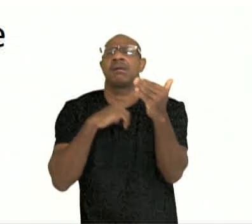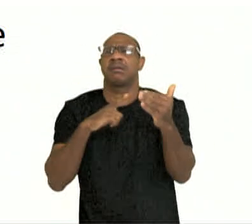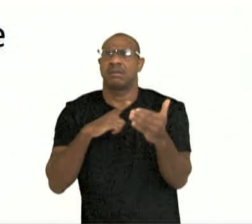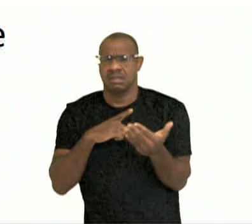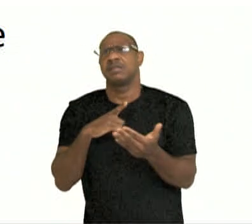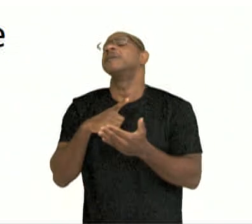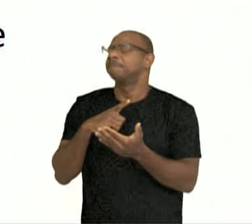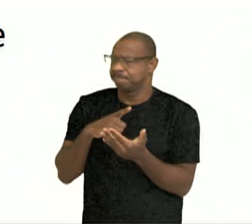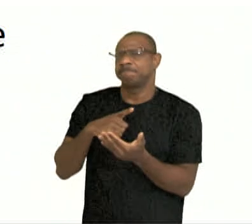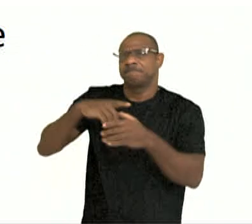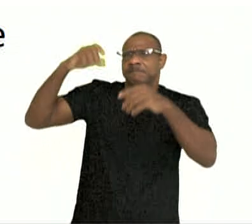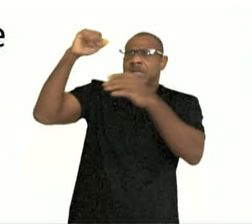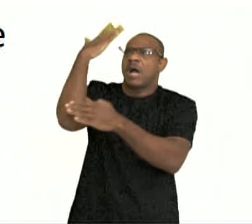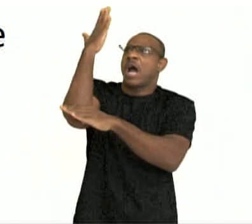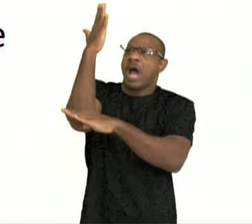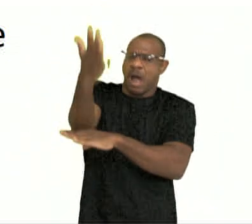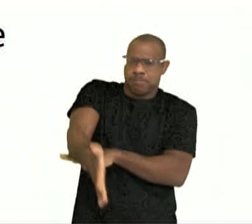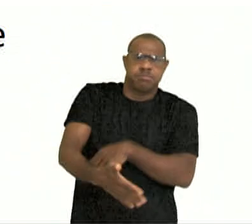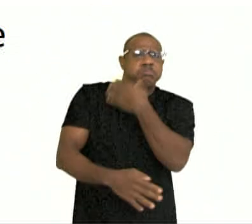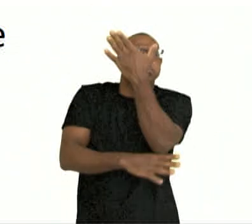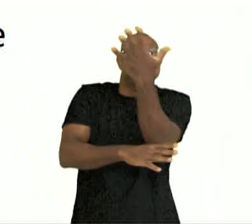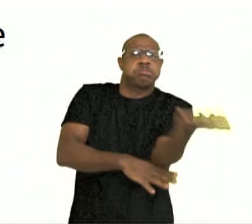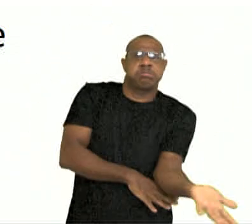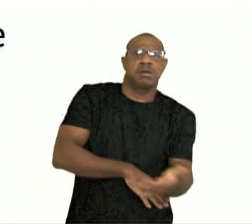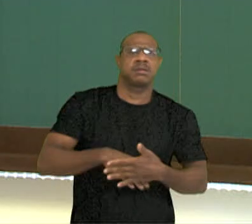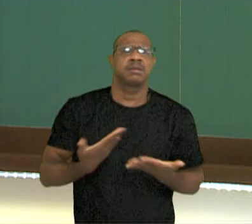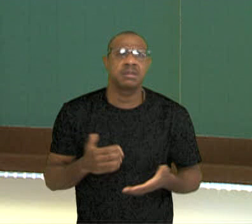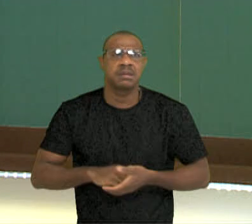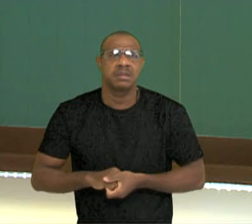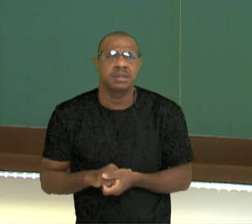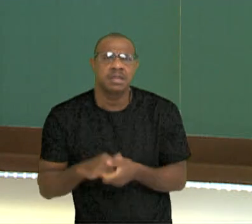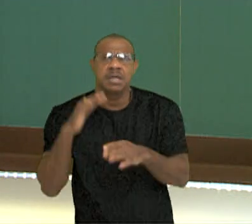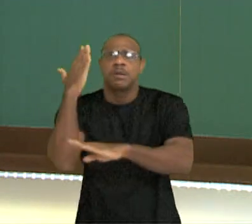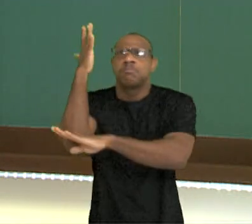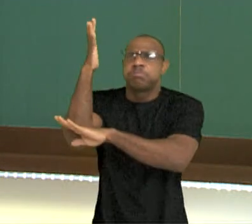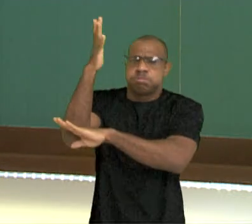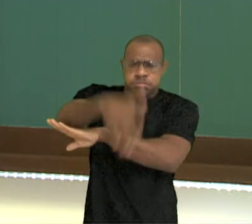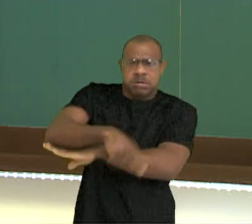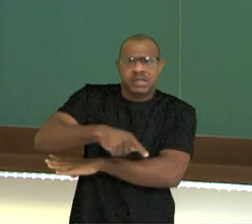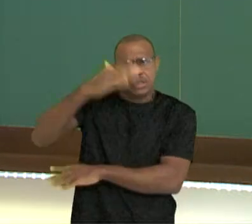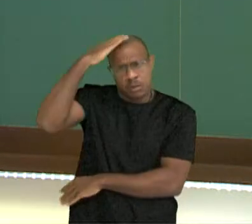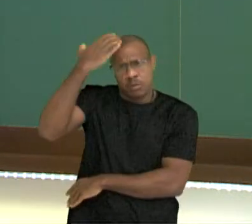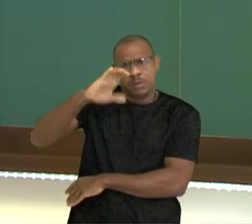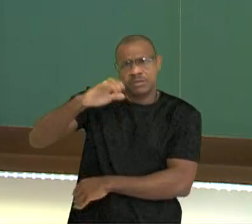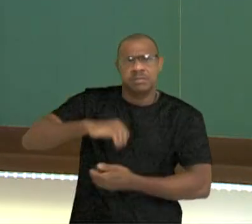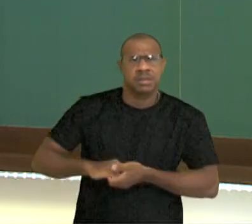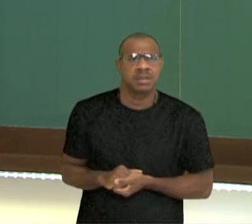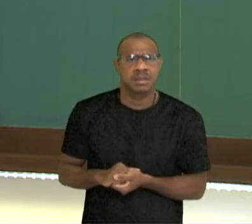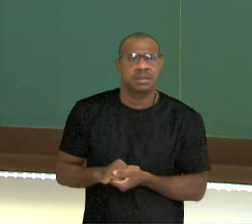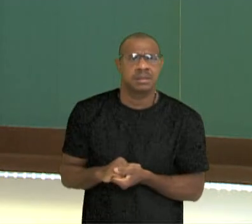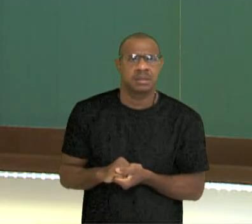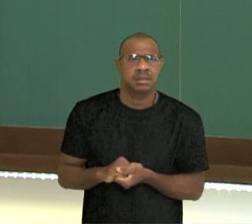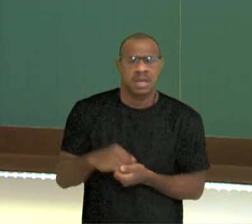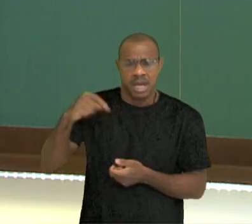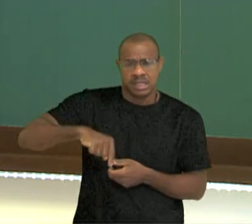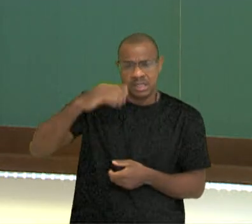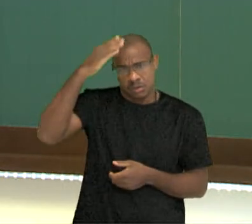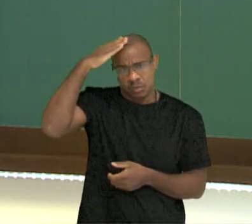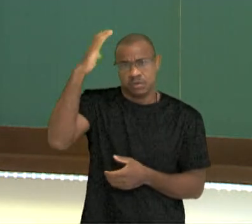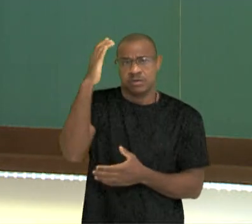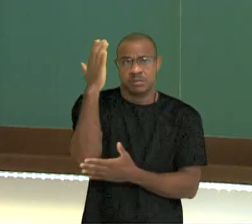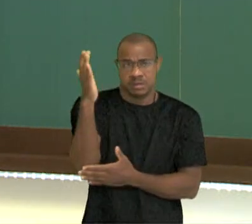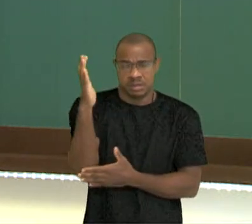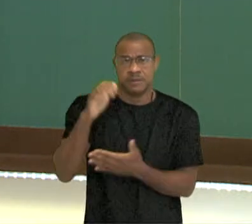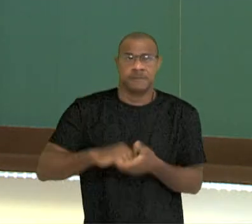Oeste, Sudoeste e Noroeste. Queda de árvores em Curitiba. Em Curitiba, a